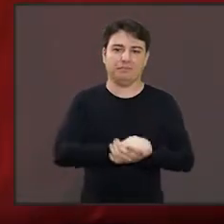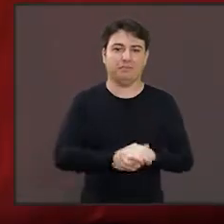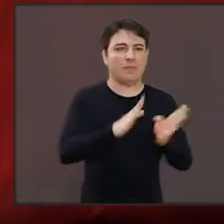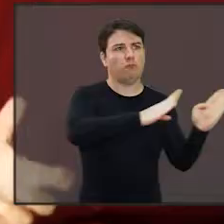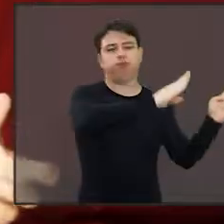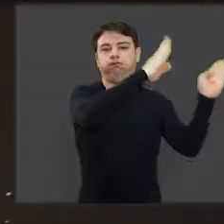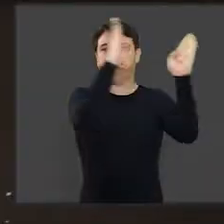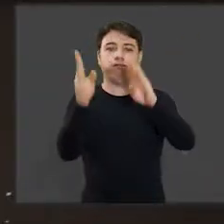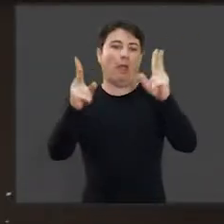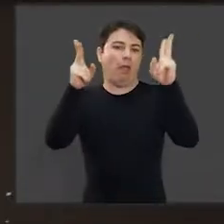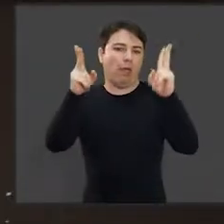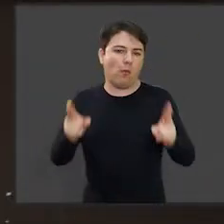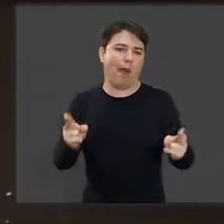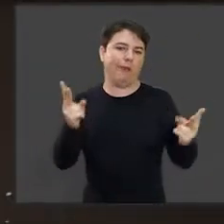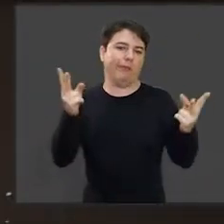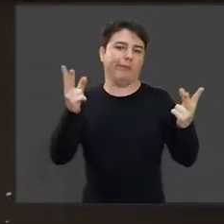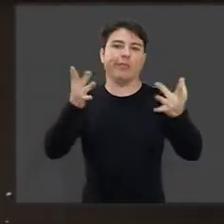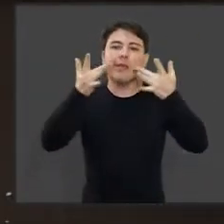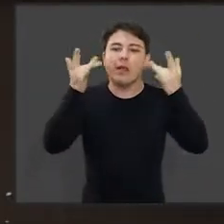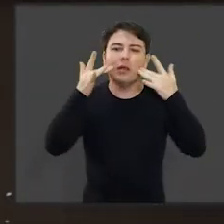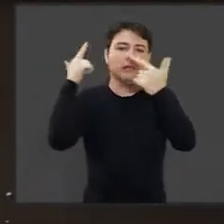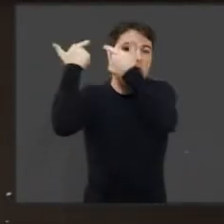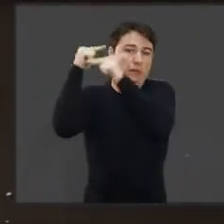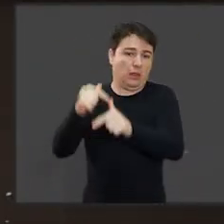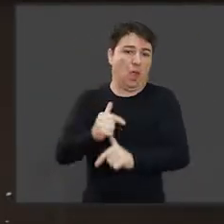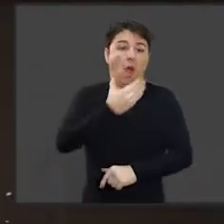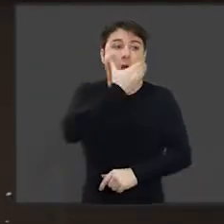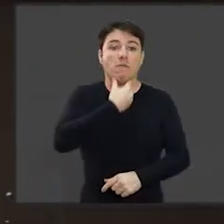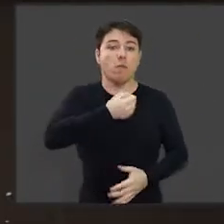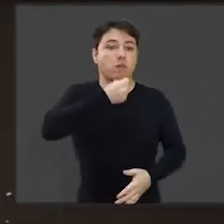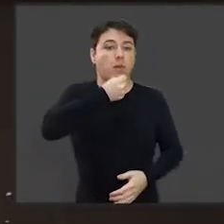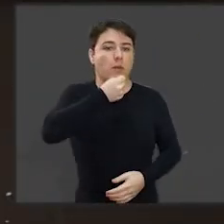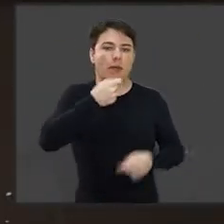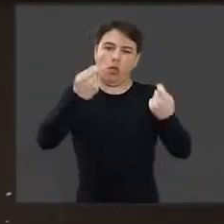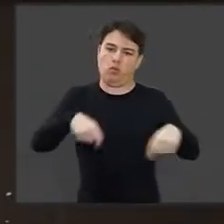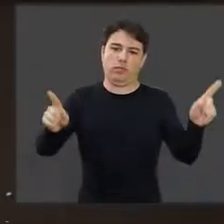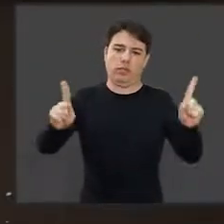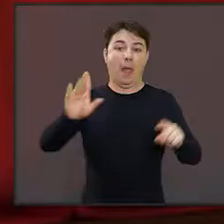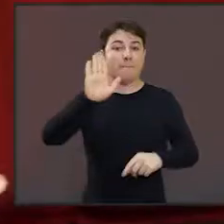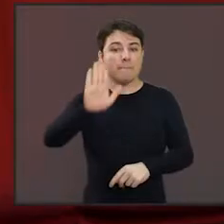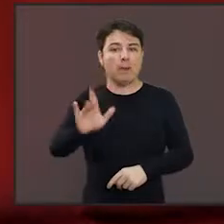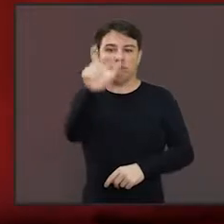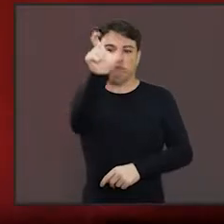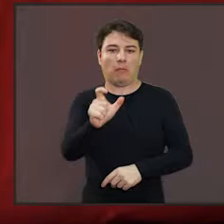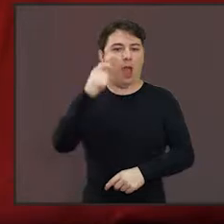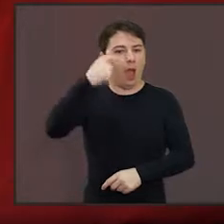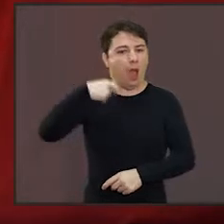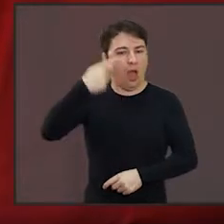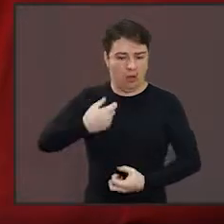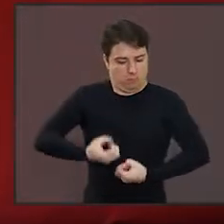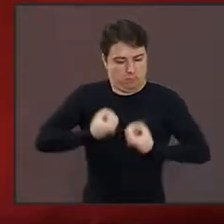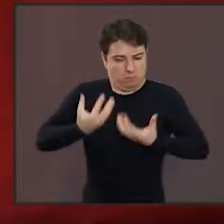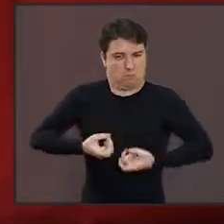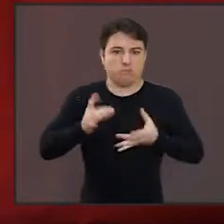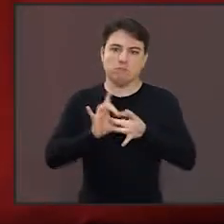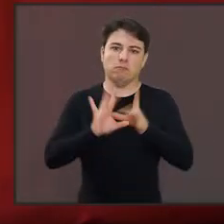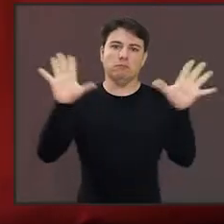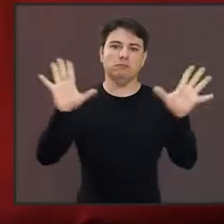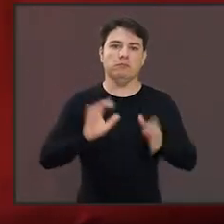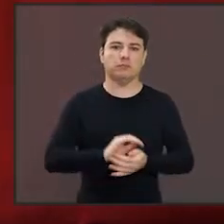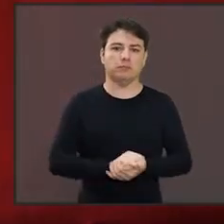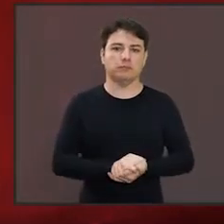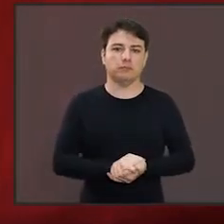fosse realmente uma peça de teatro tradicional, sem a interferência de um mestre de cerimônias, mas com os atores desempenhando esses